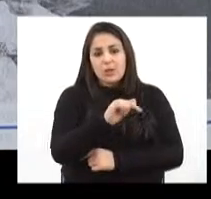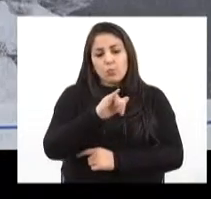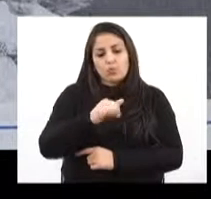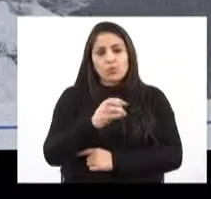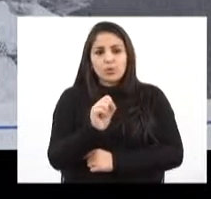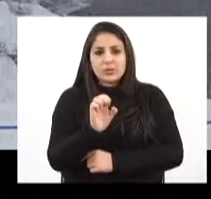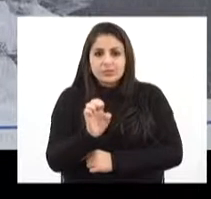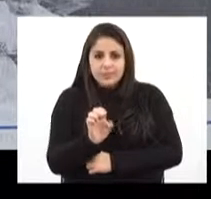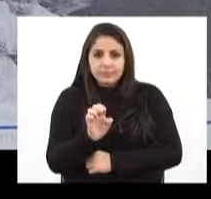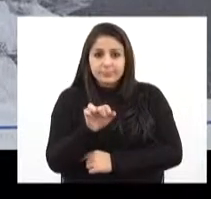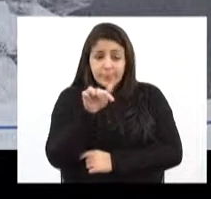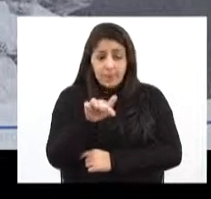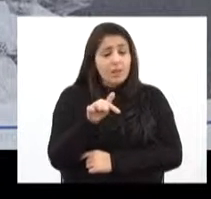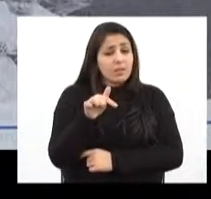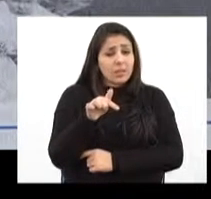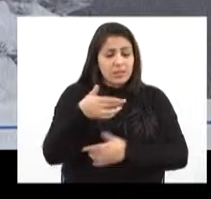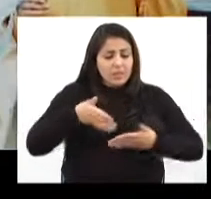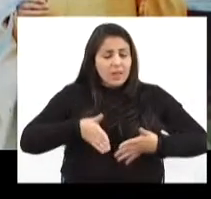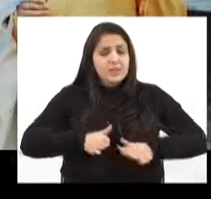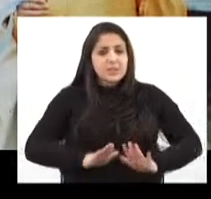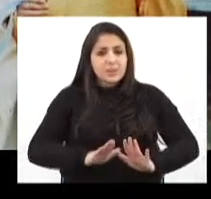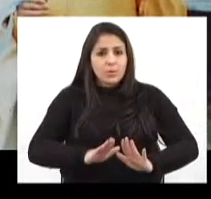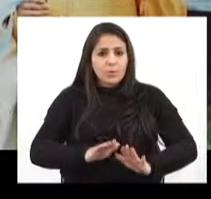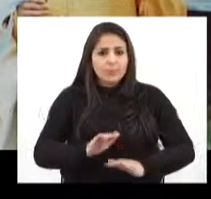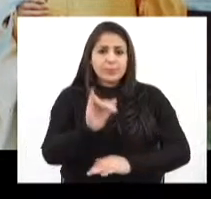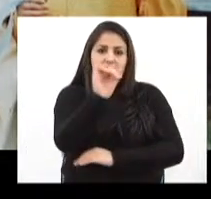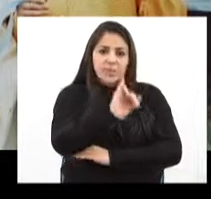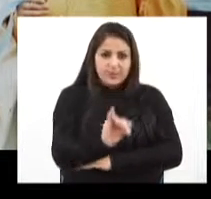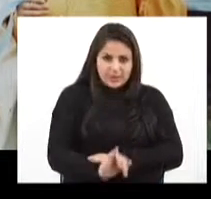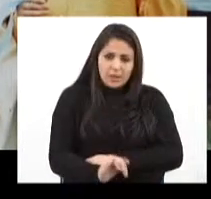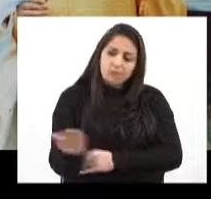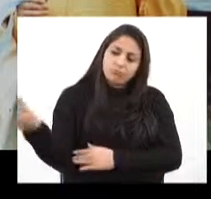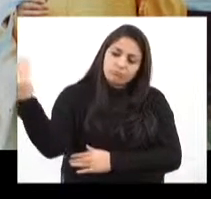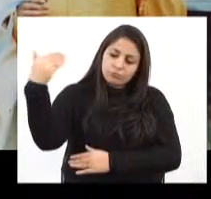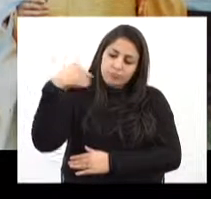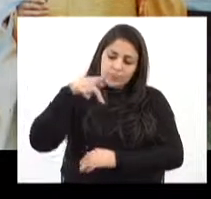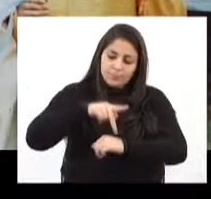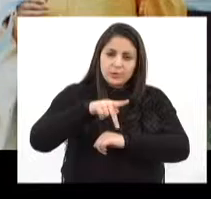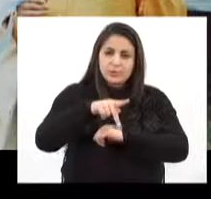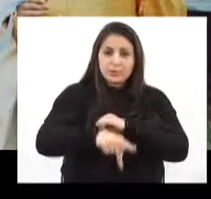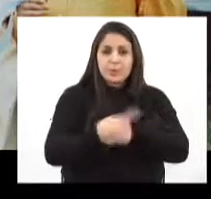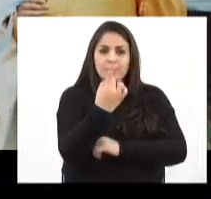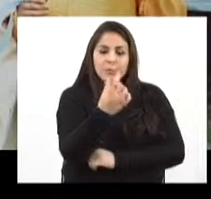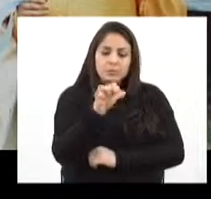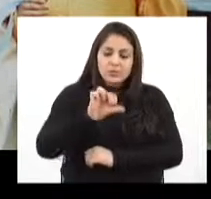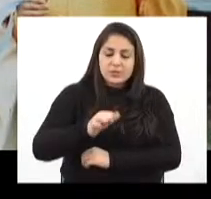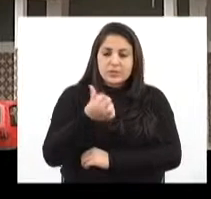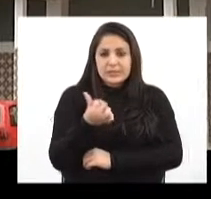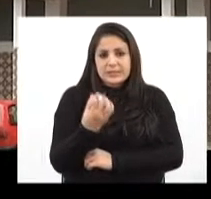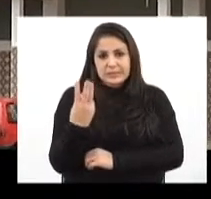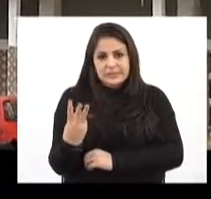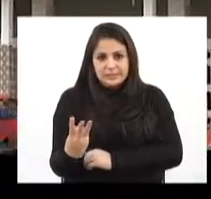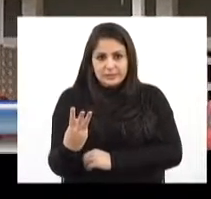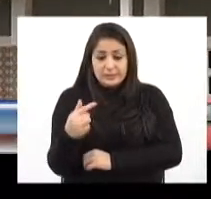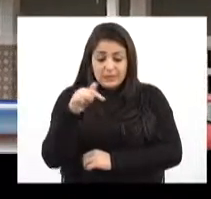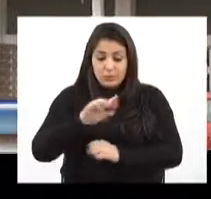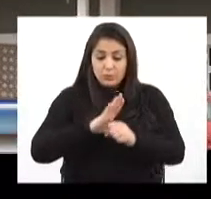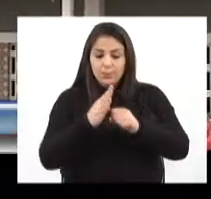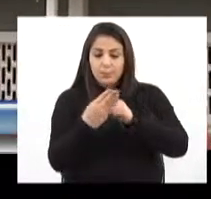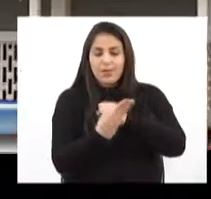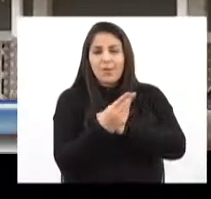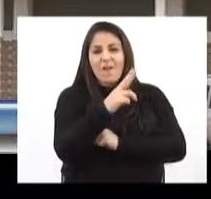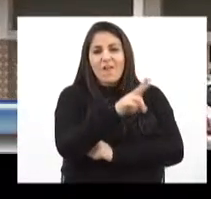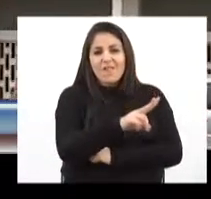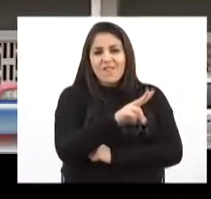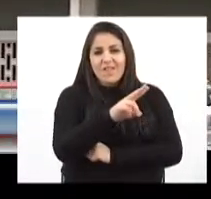Padre Benjamin é natural da Itália, mas veio para Passo Fundo em 1963. No bairro Veracruz,